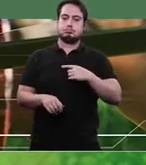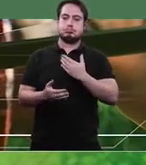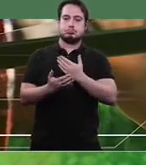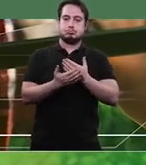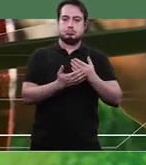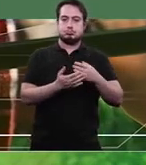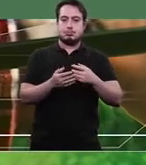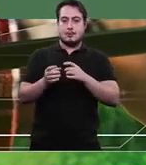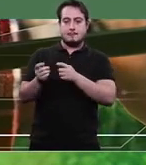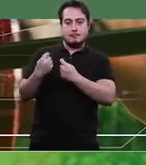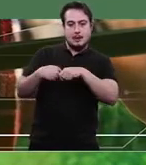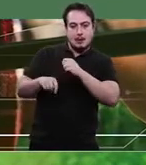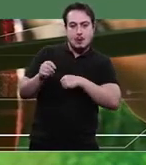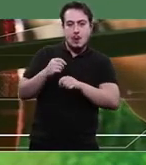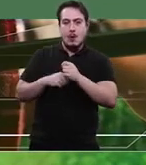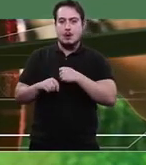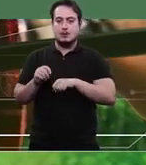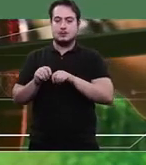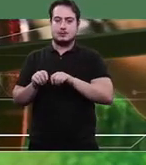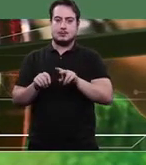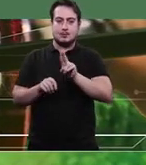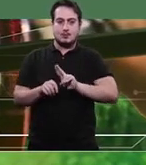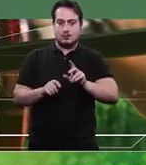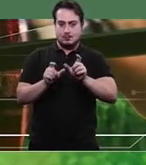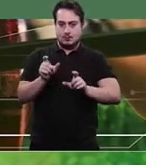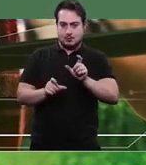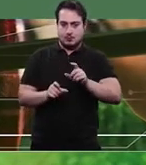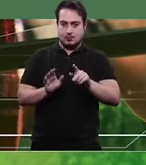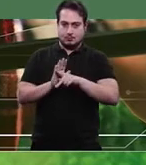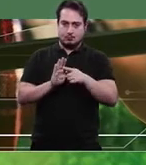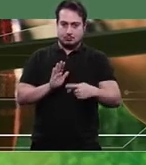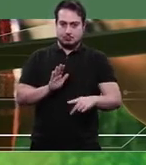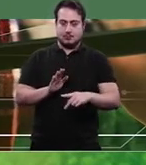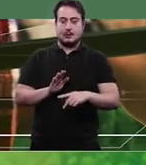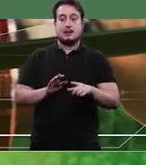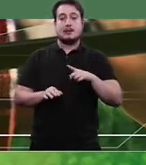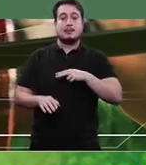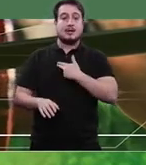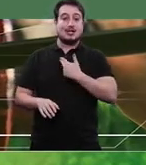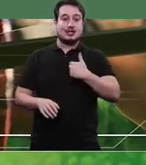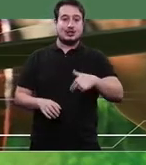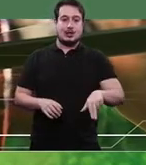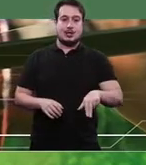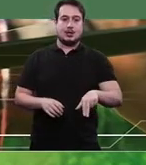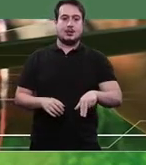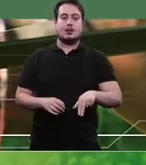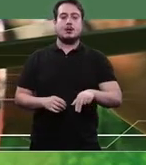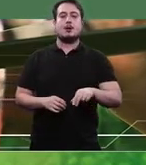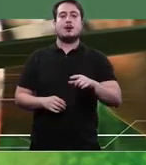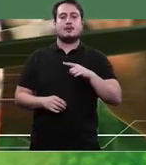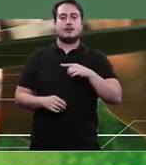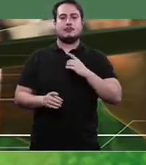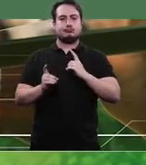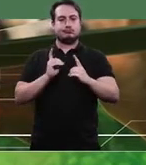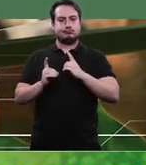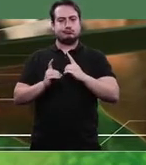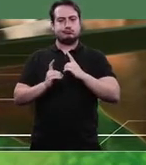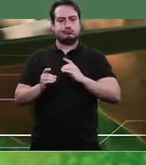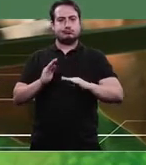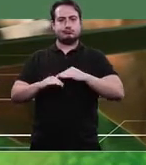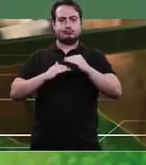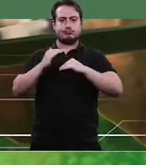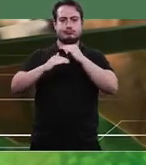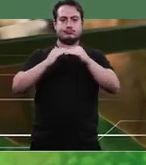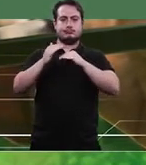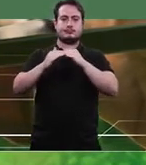da Amazônia Legal. E um destaque óbvio para a China, que é um mercado que tem grande dinamismo de crescimento